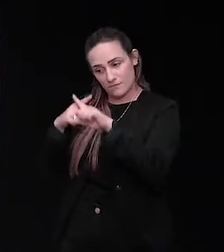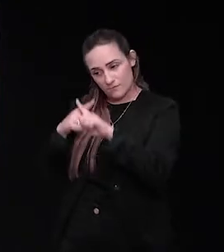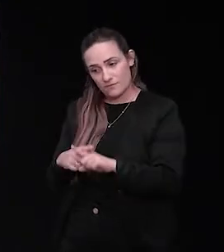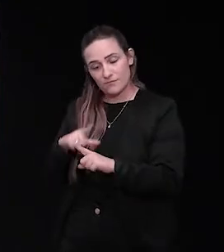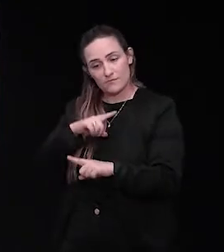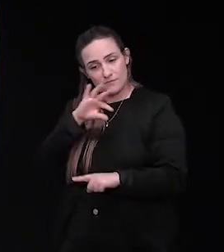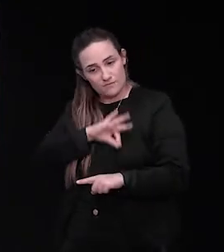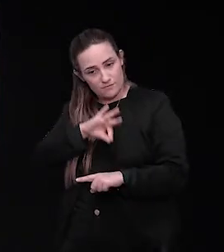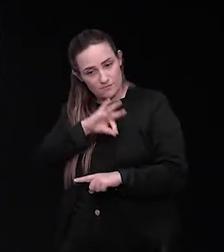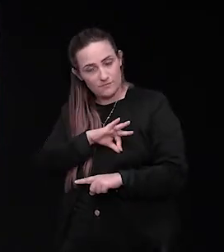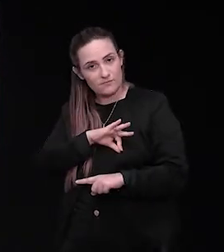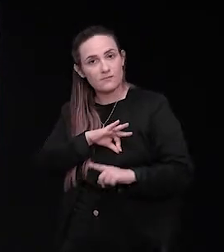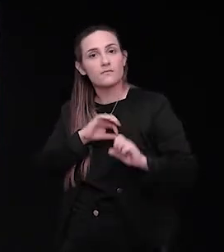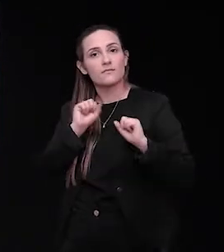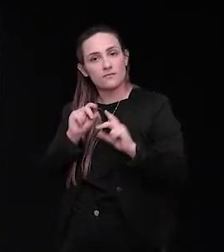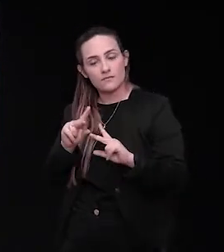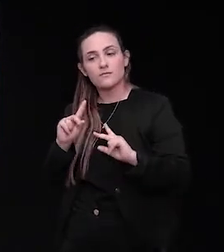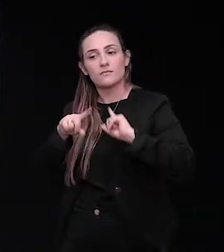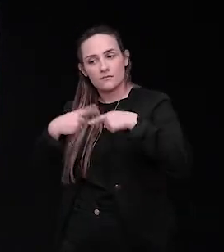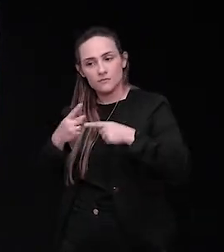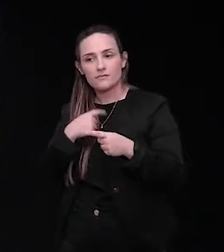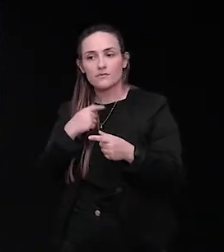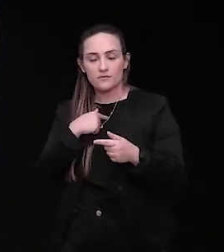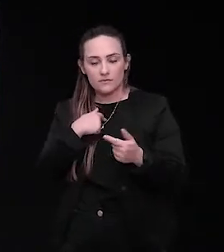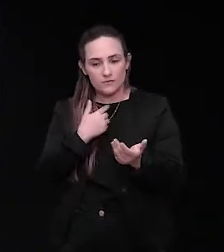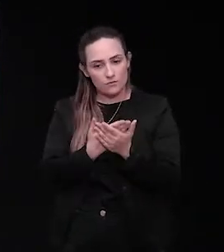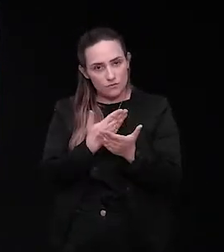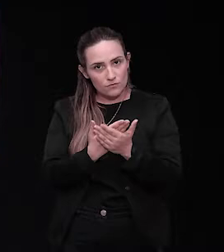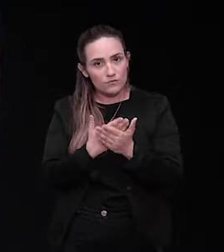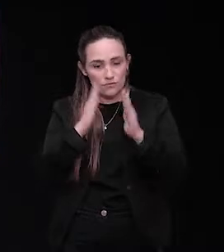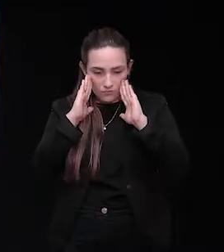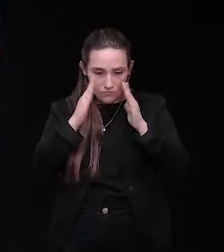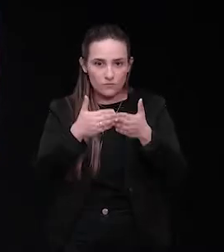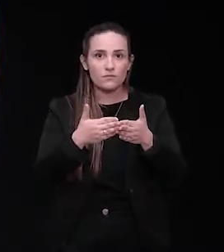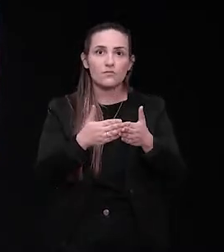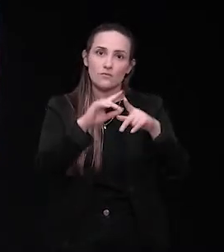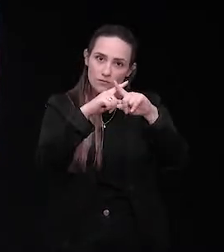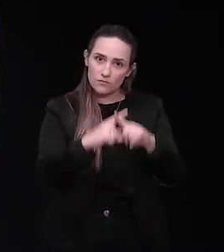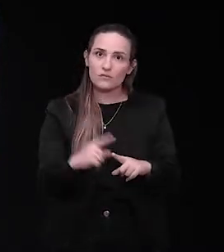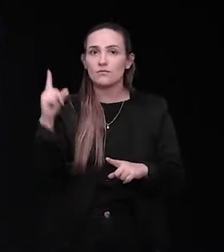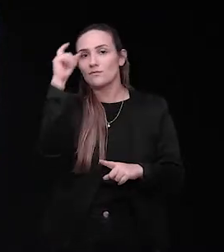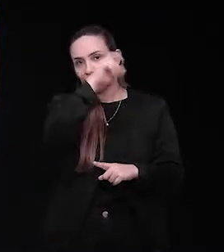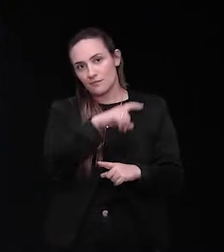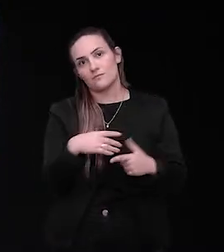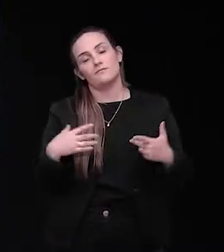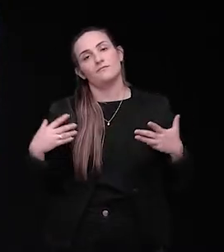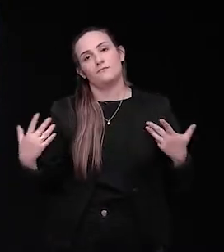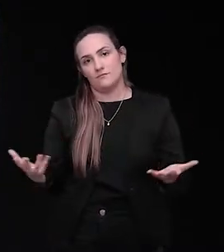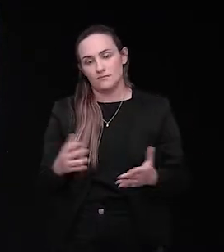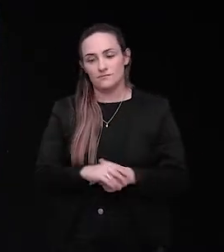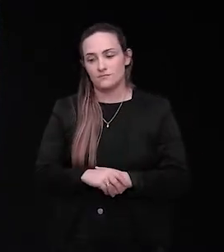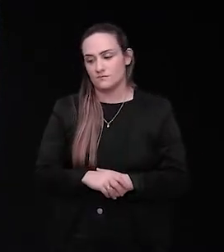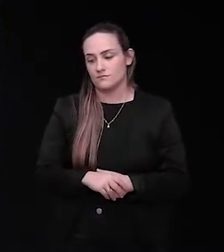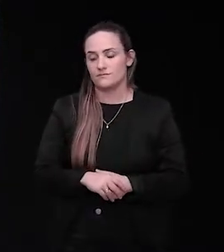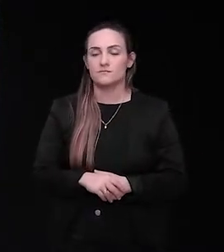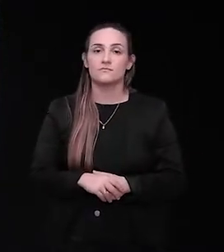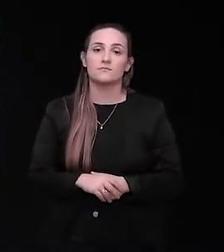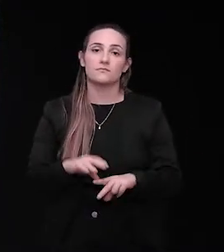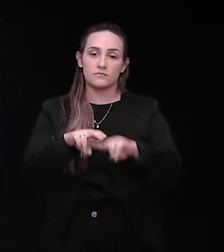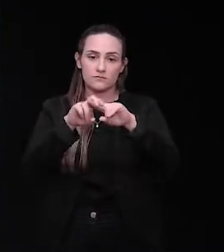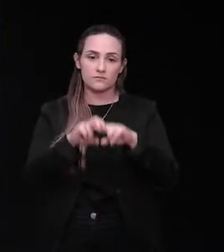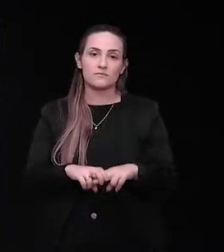público serviria como uma possibilidade de eu ter uma remuneração para que eu pudesse me dedicar para o concurso principal, que era muito mais